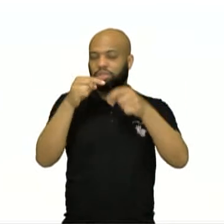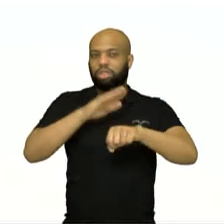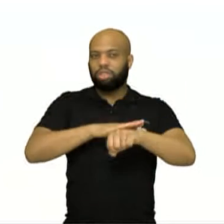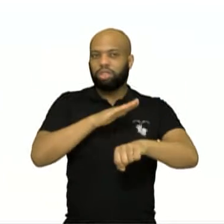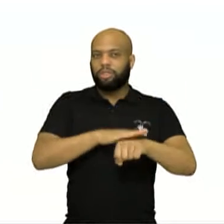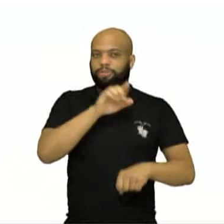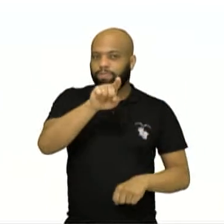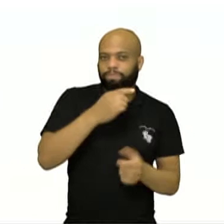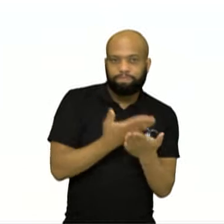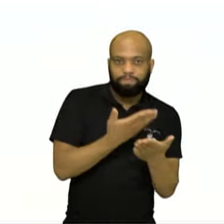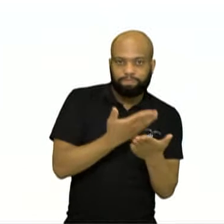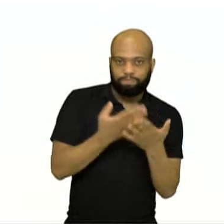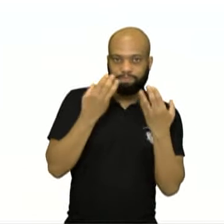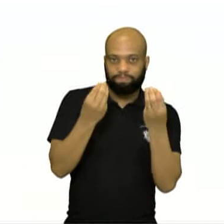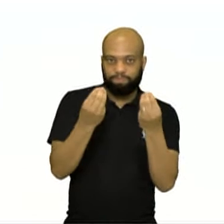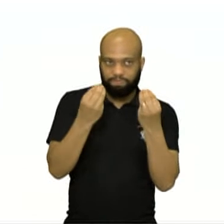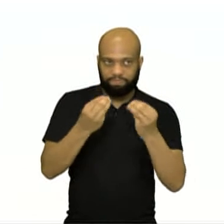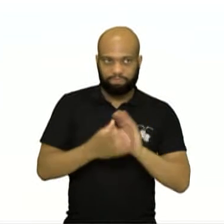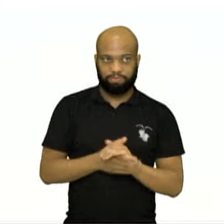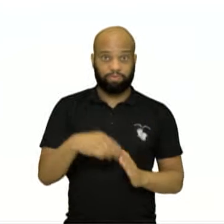está estudando?